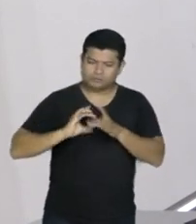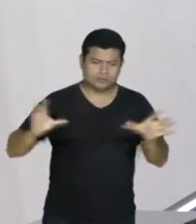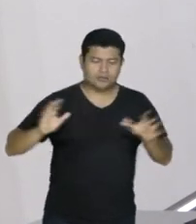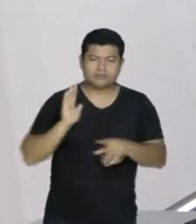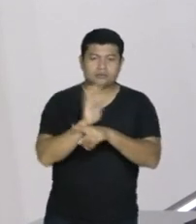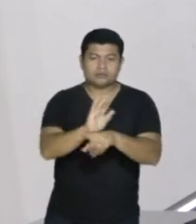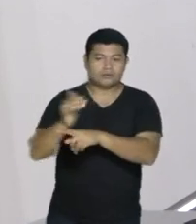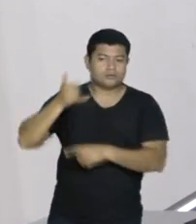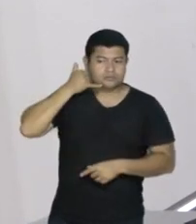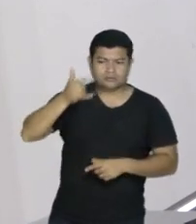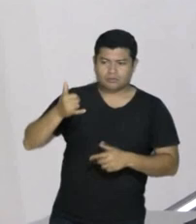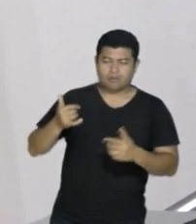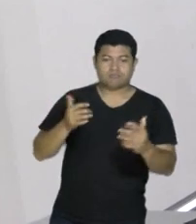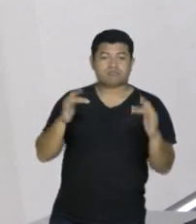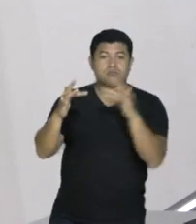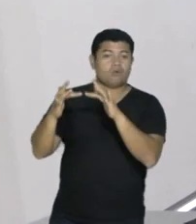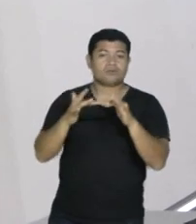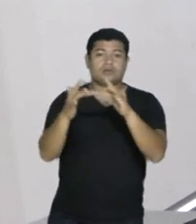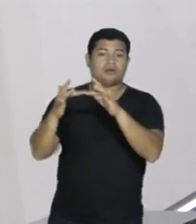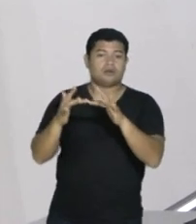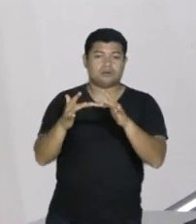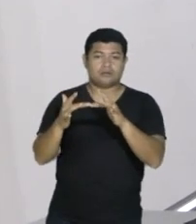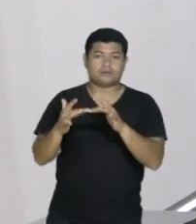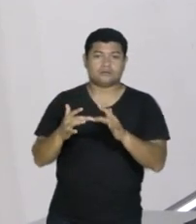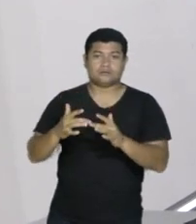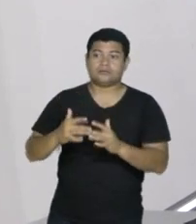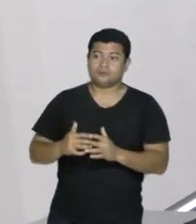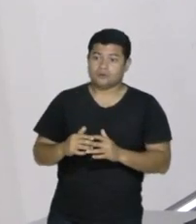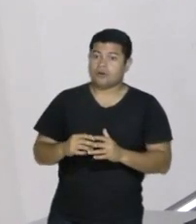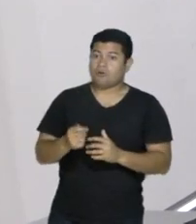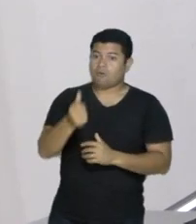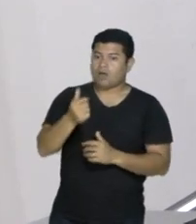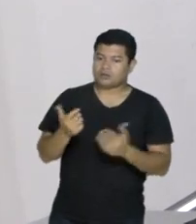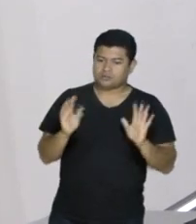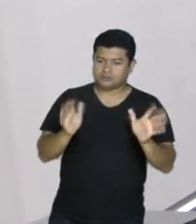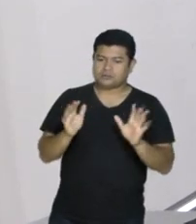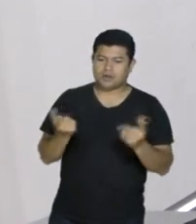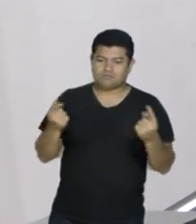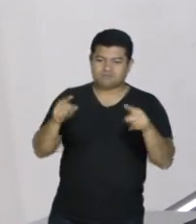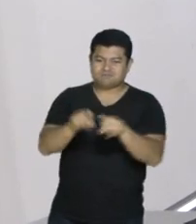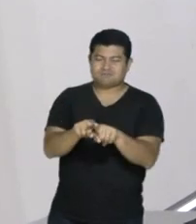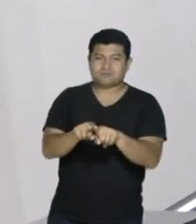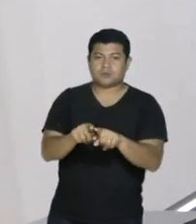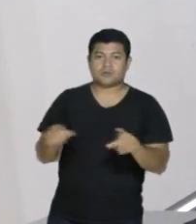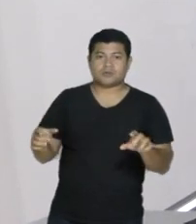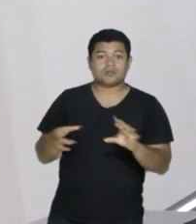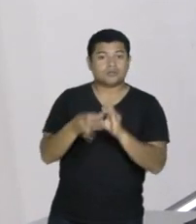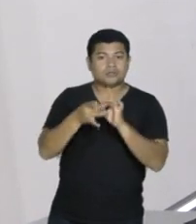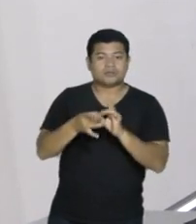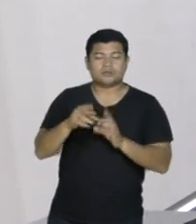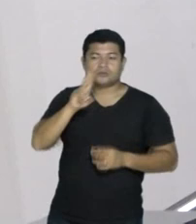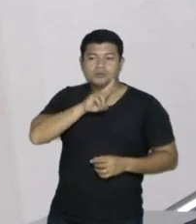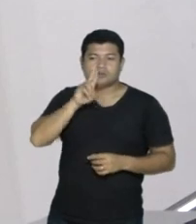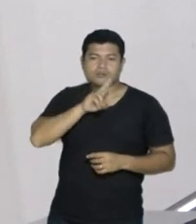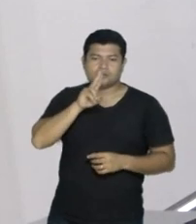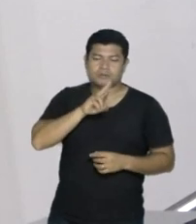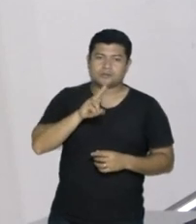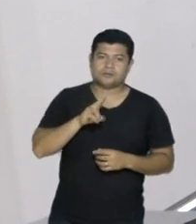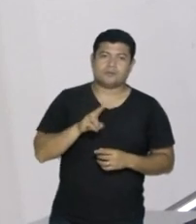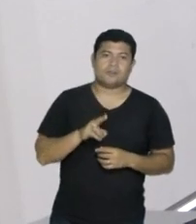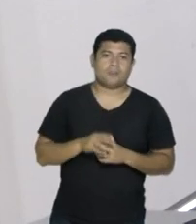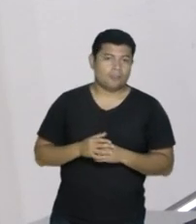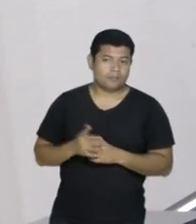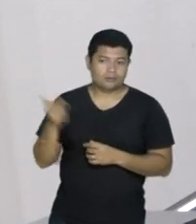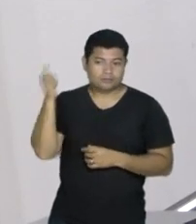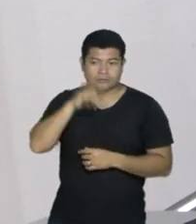e a gente está aí é pressa a fazer uma grande parceria viu urgência e emergência para que a gente tenha uma nova ponte tenho